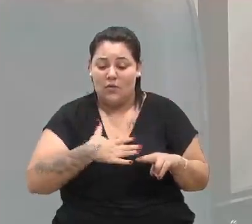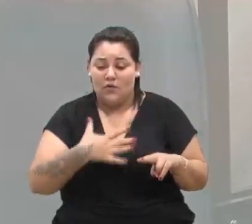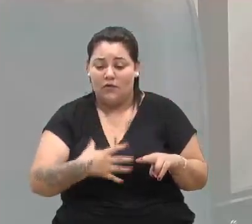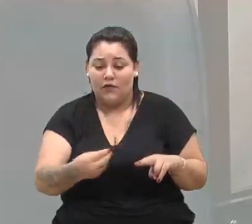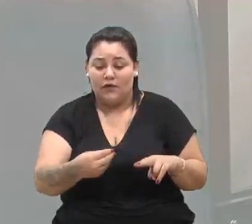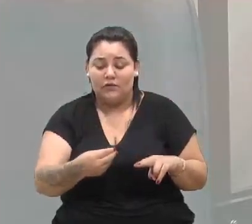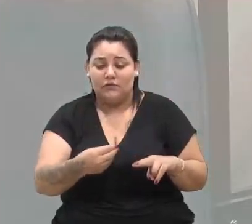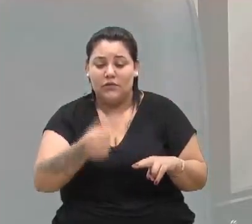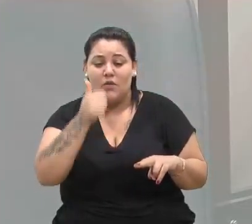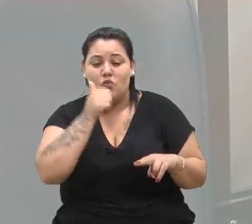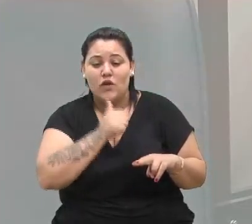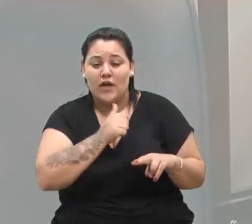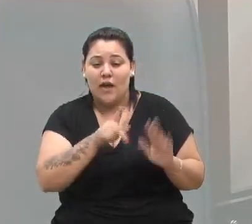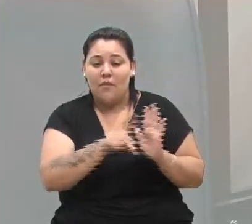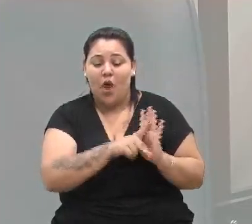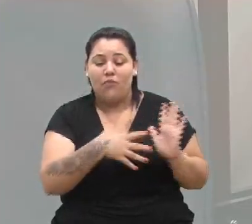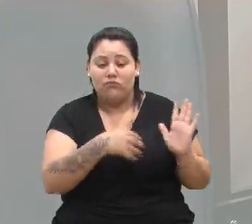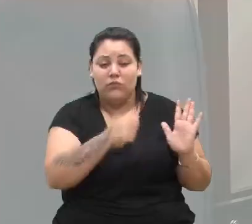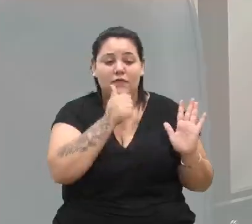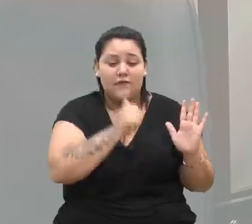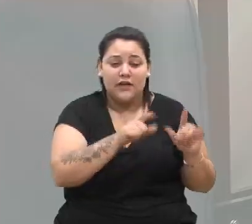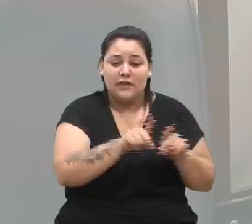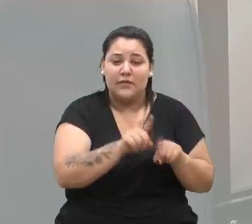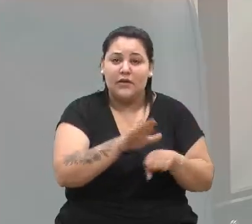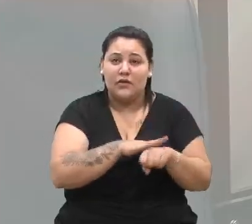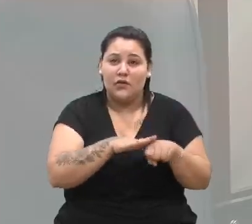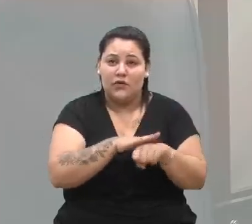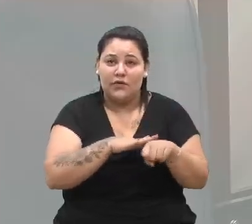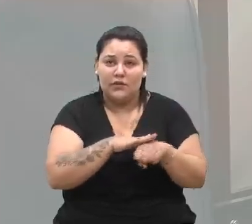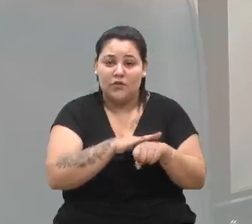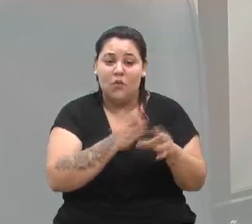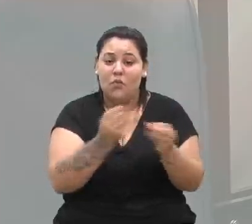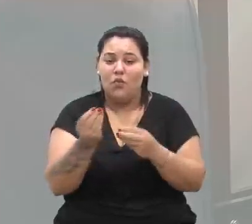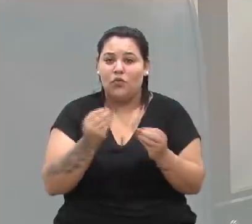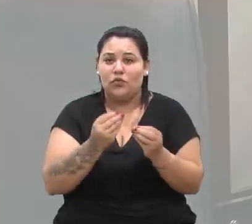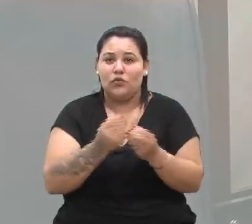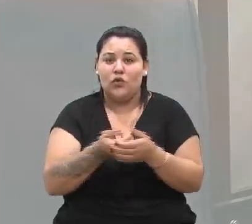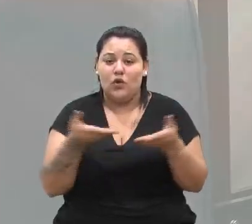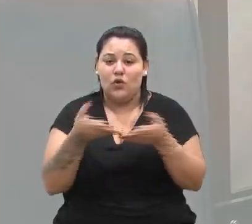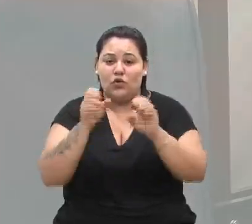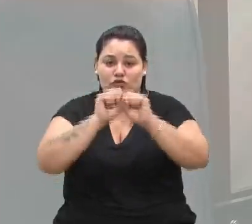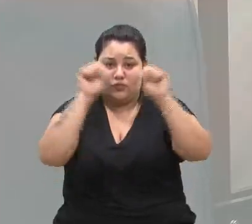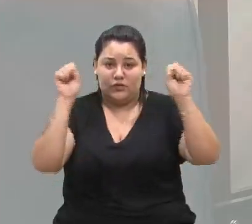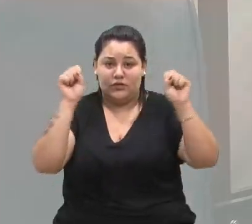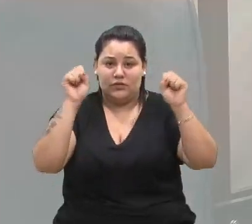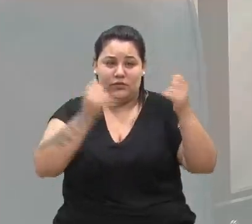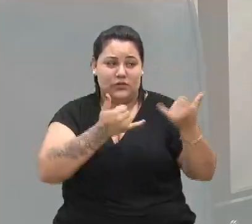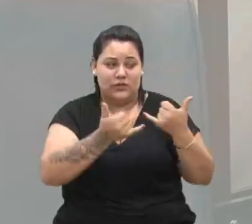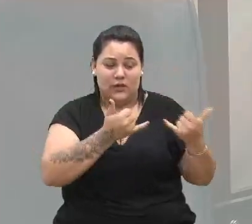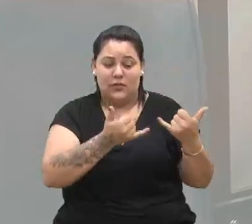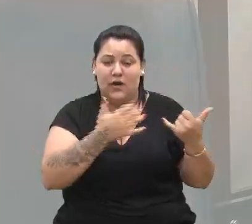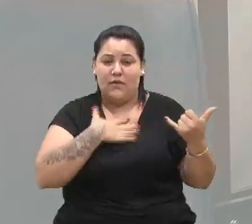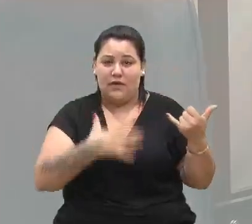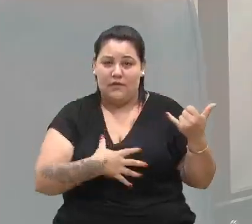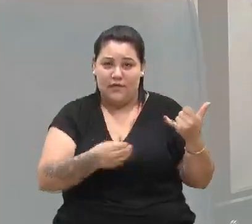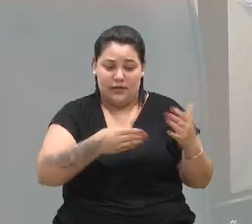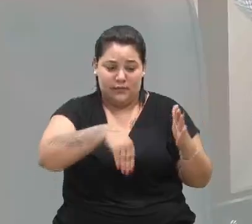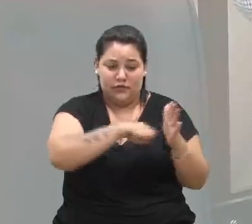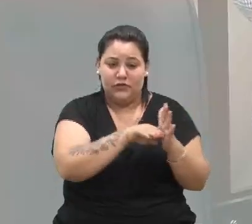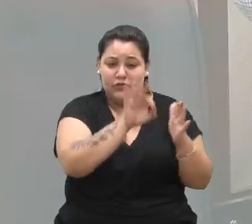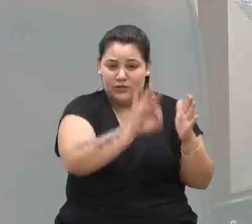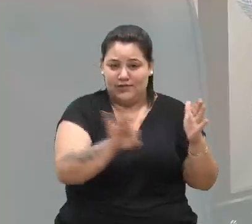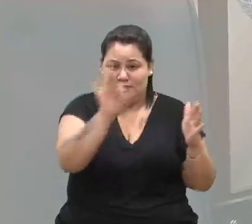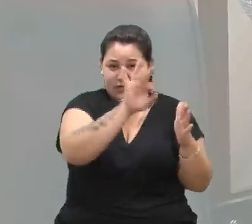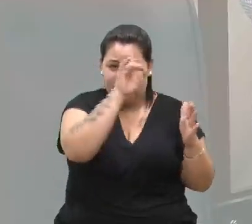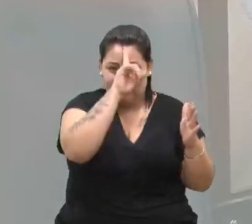mulher e a própria filha, e a gente conversou bastante. Hoje pela manhã, levei ela até lá no círculo de novo, ela